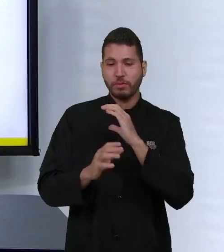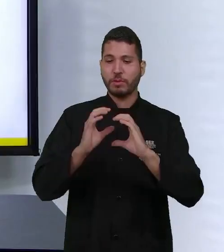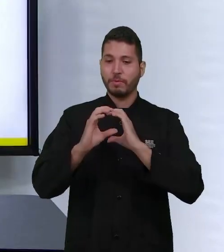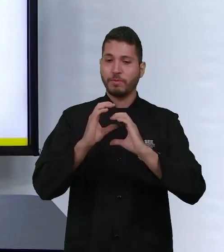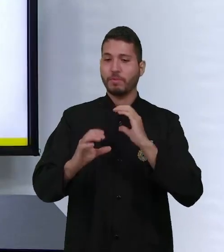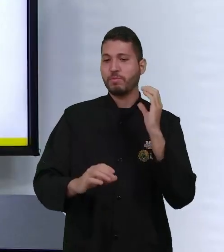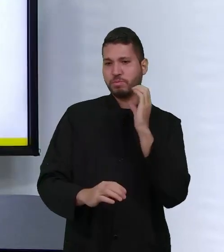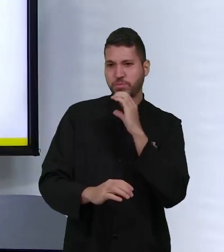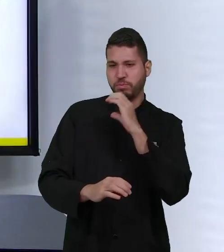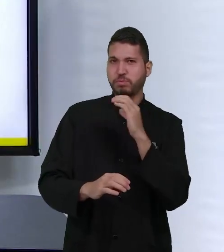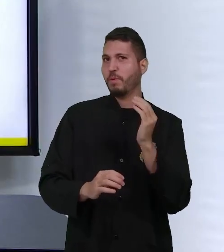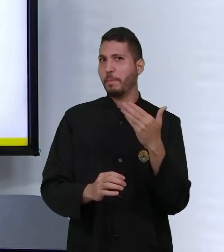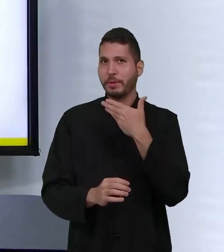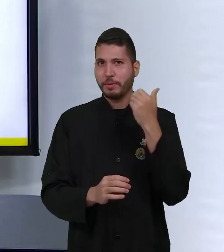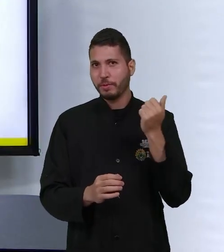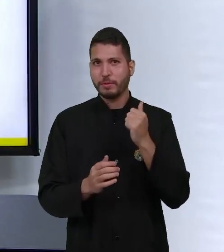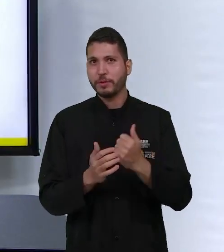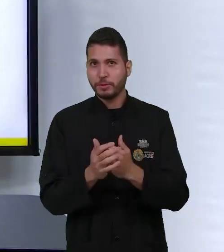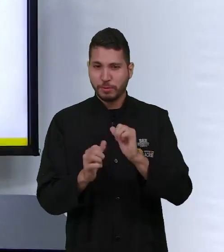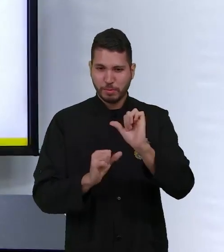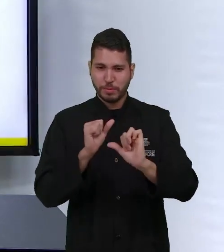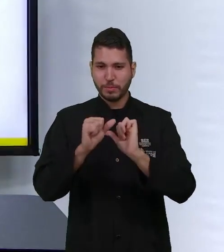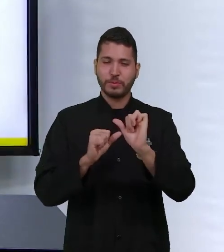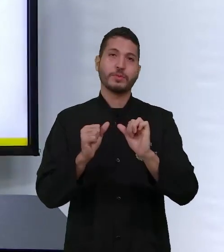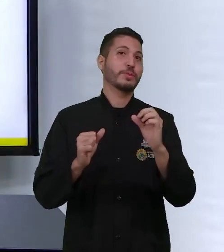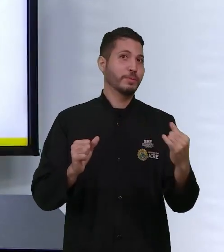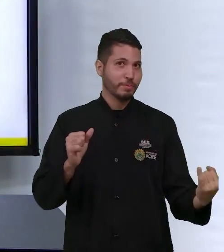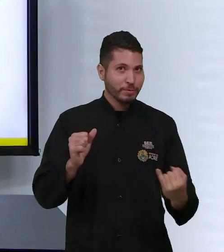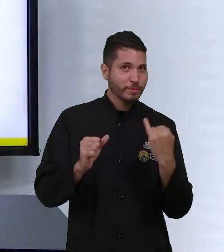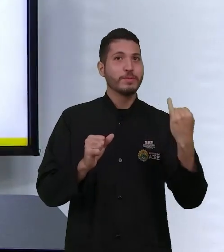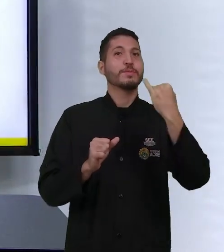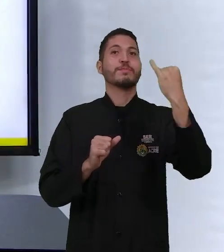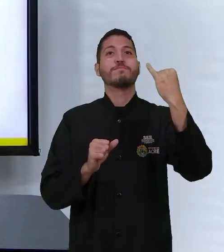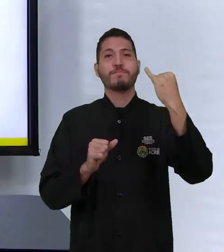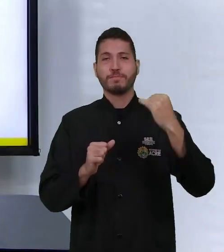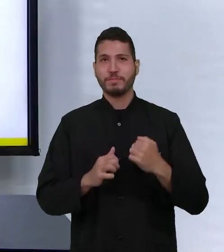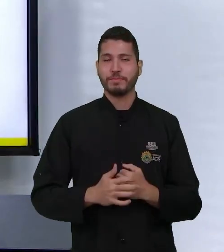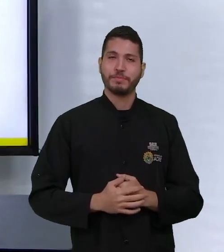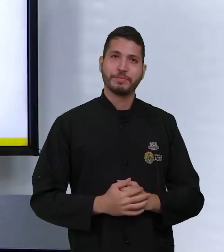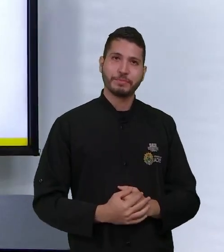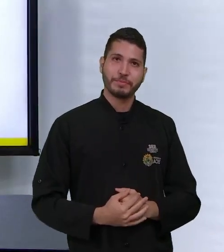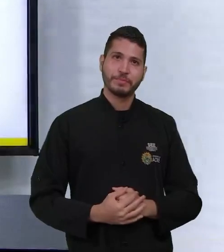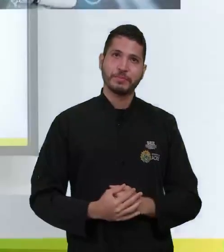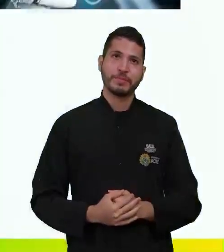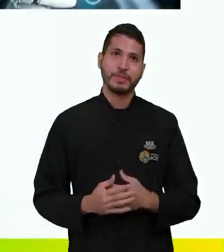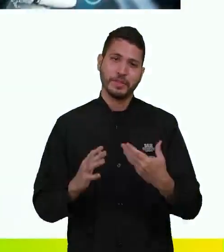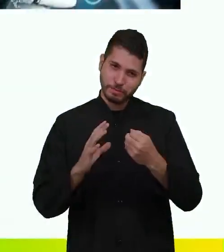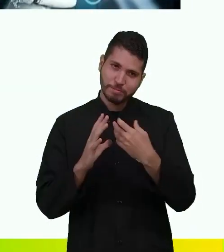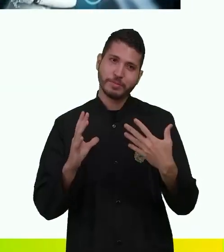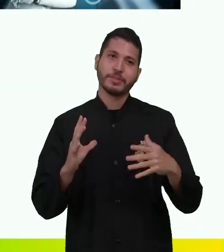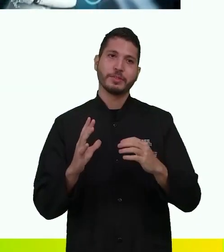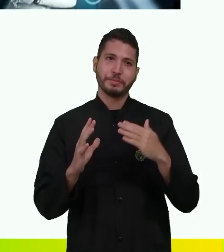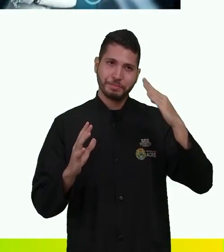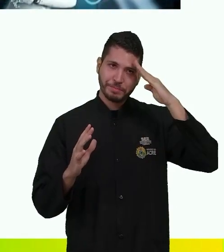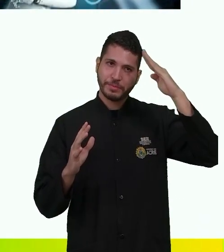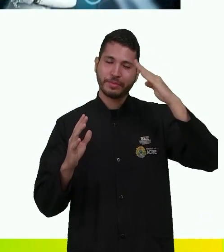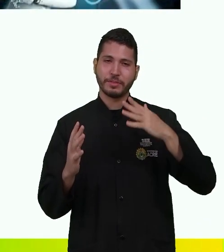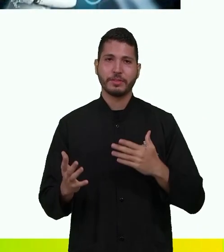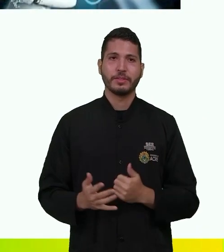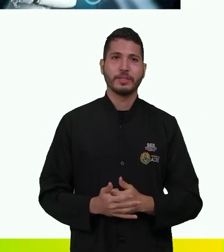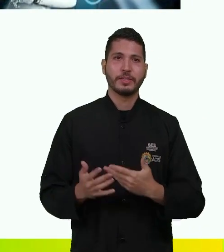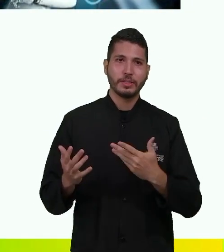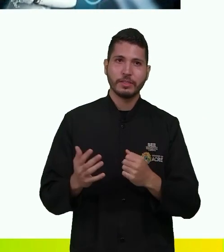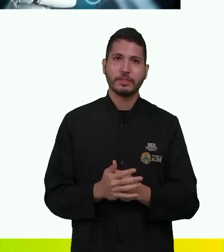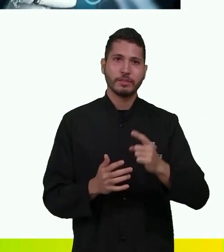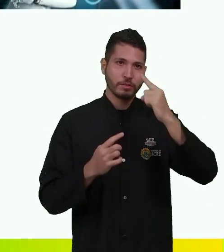fazer negócios no mundo inteiro. Essa é uma das características principais. Continuando, vamos às